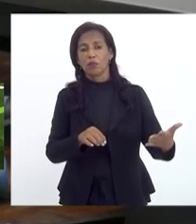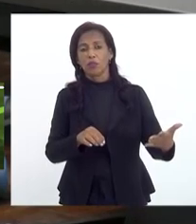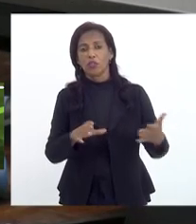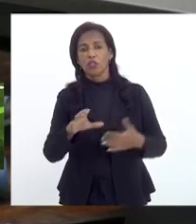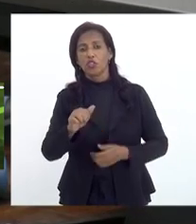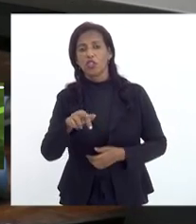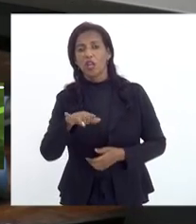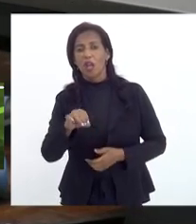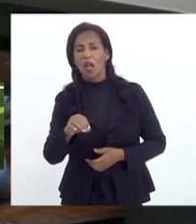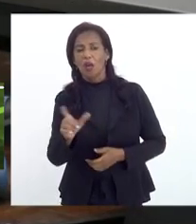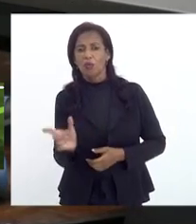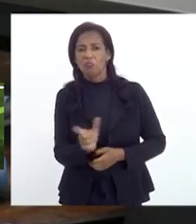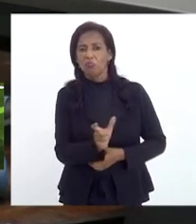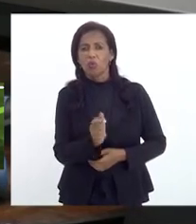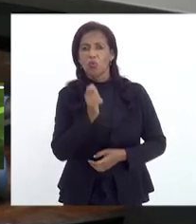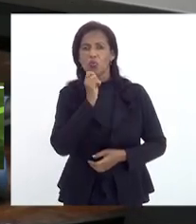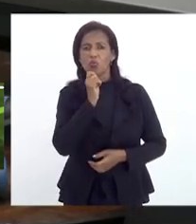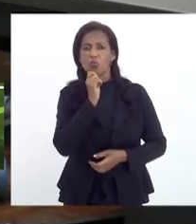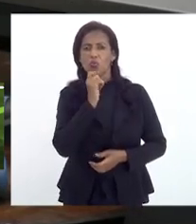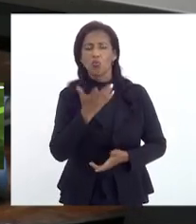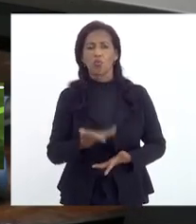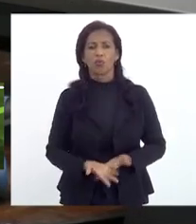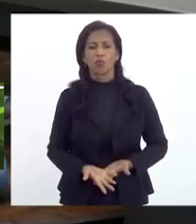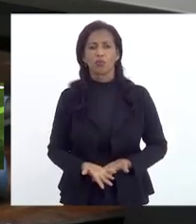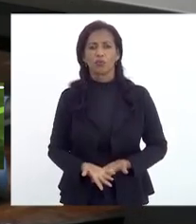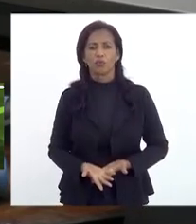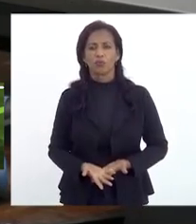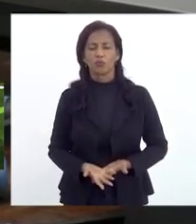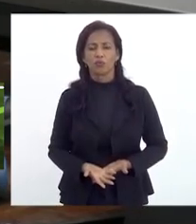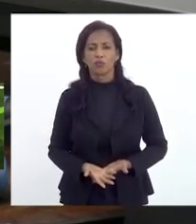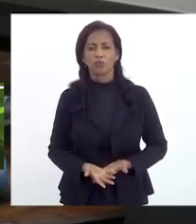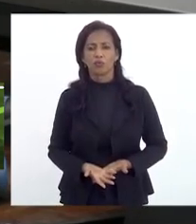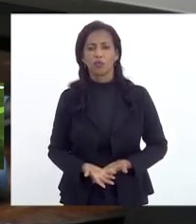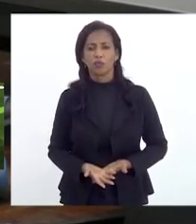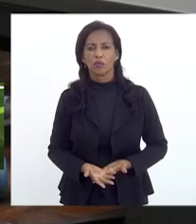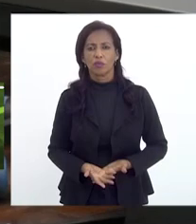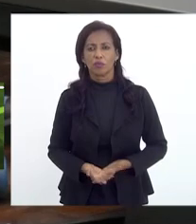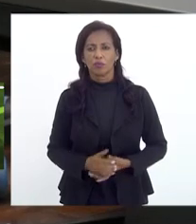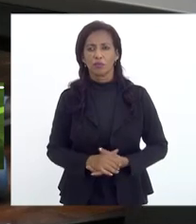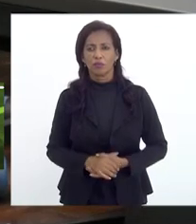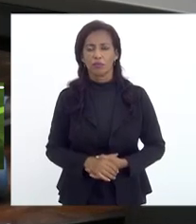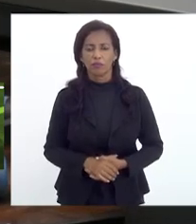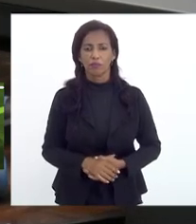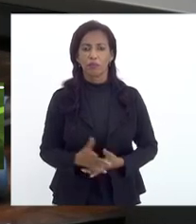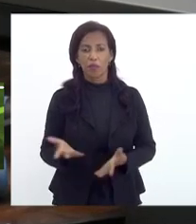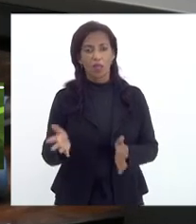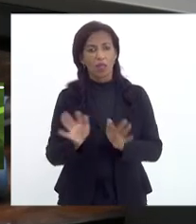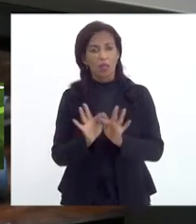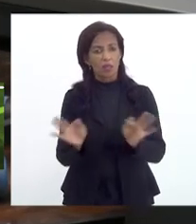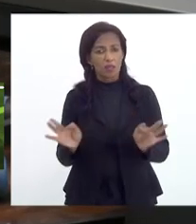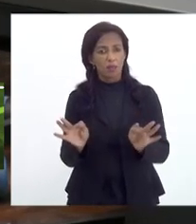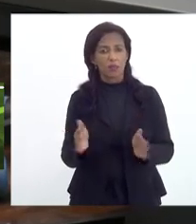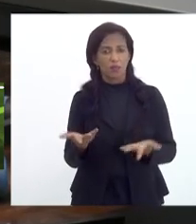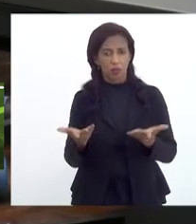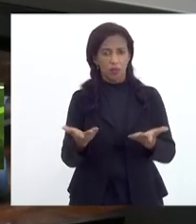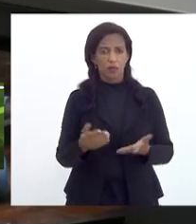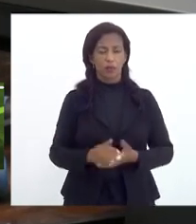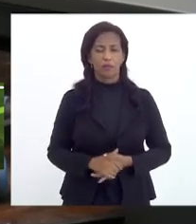não ter Que colocar lá Desde que previsto Pelo regime De recuperação Fiscal É sutil Mas é só isso